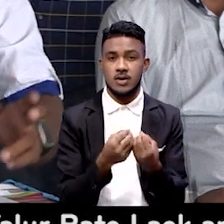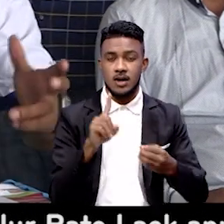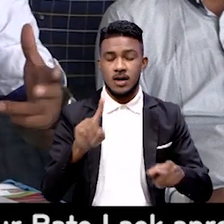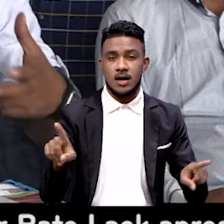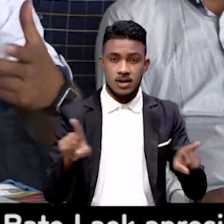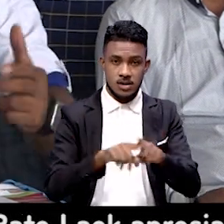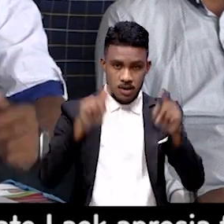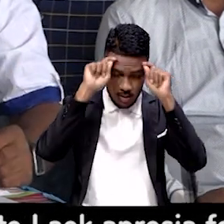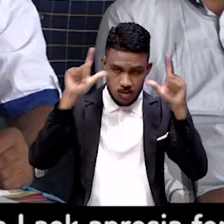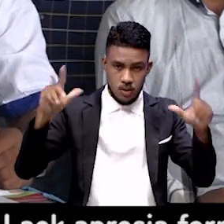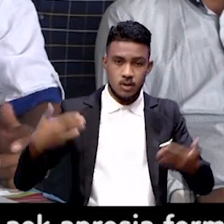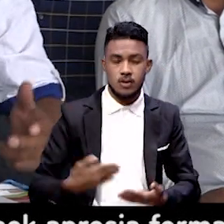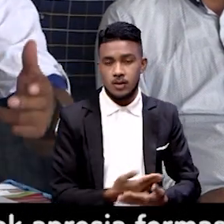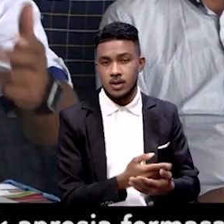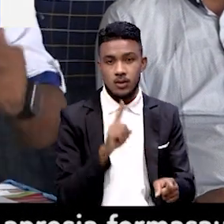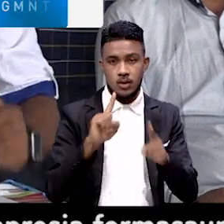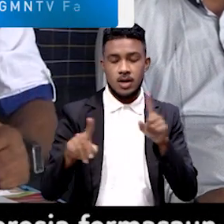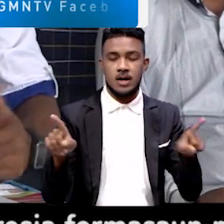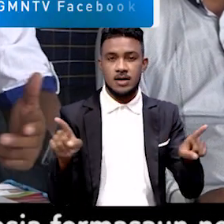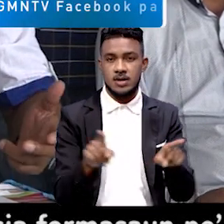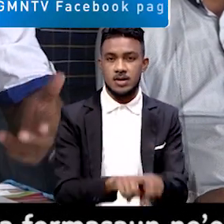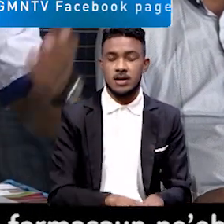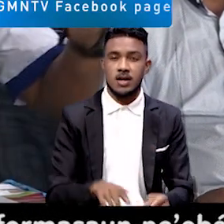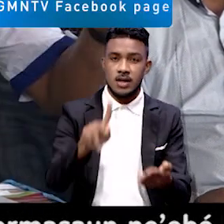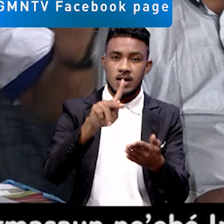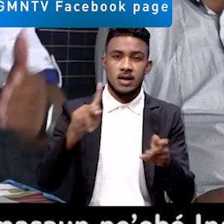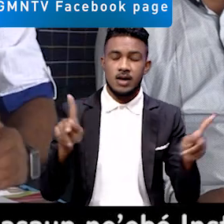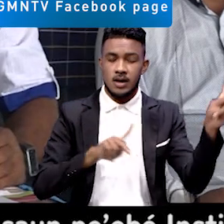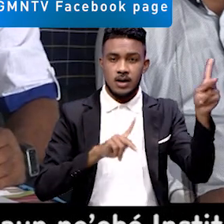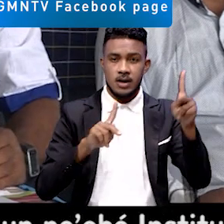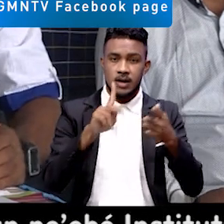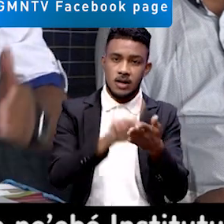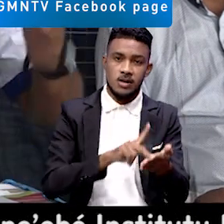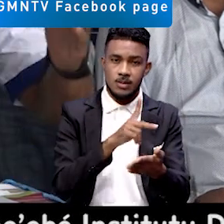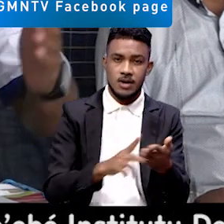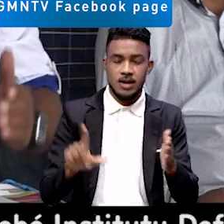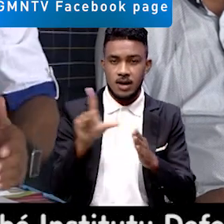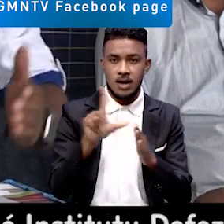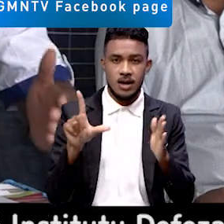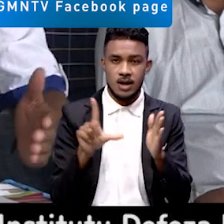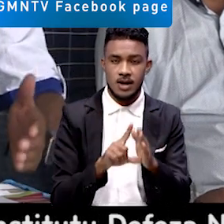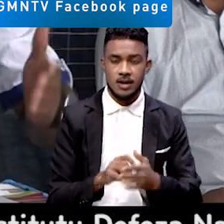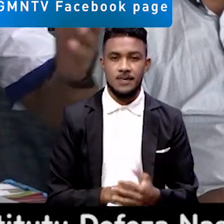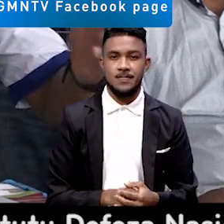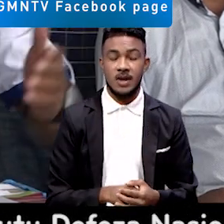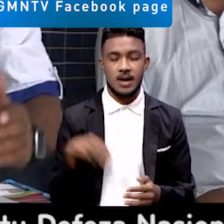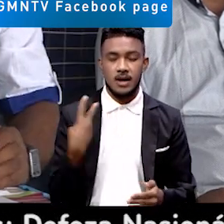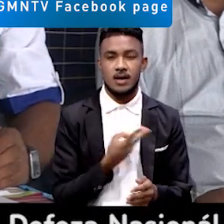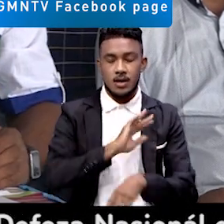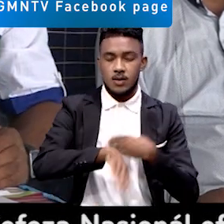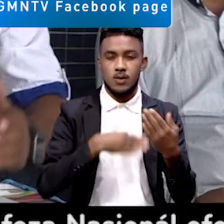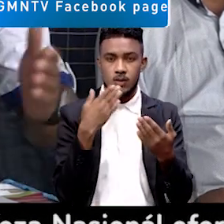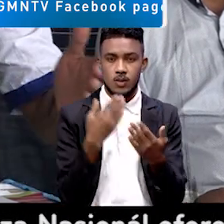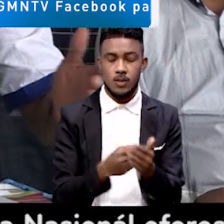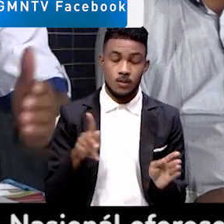ruana, e também o que é mal, mas a gente não conhece atos de crime, e não é lei, mas então tu submete a lei, submete a processo de